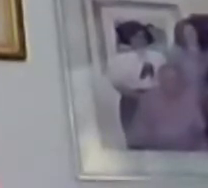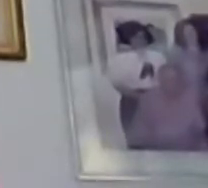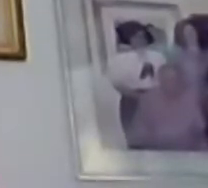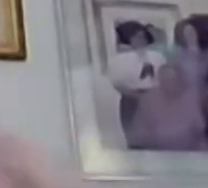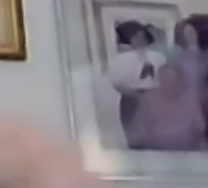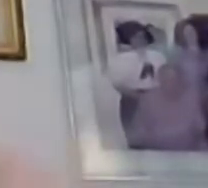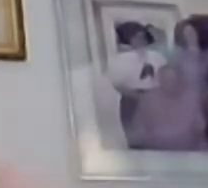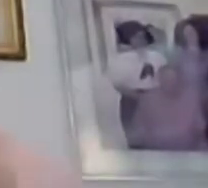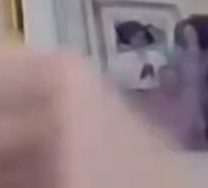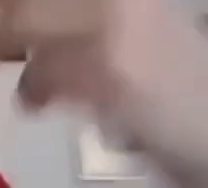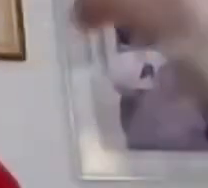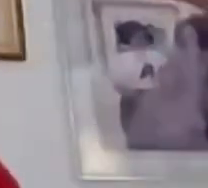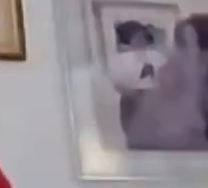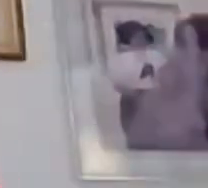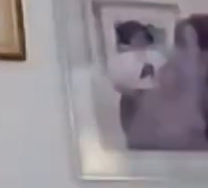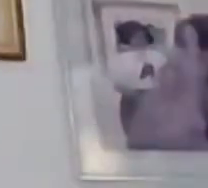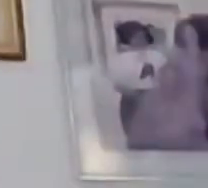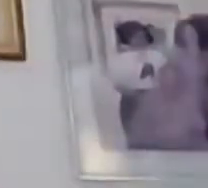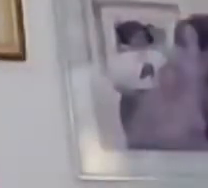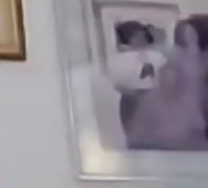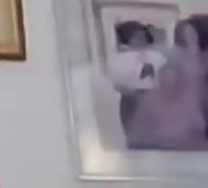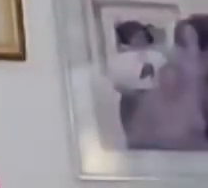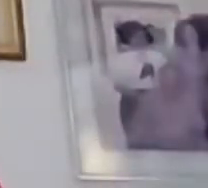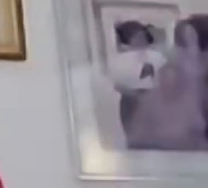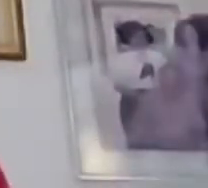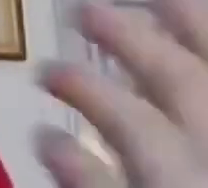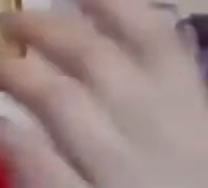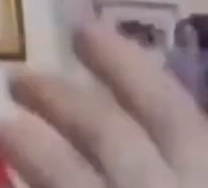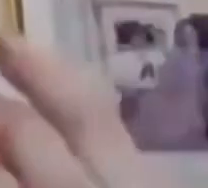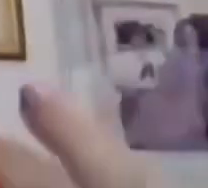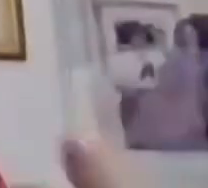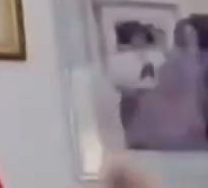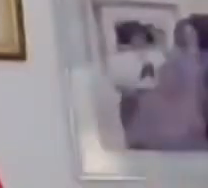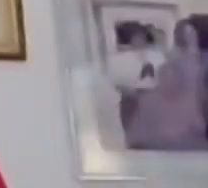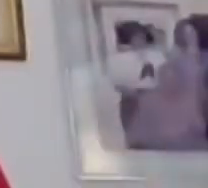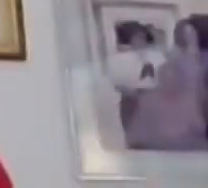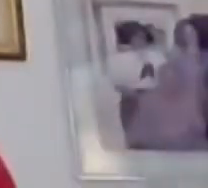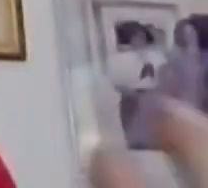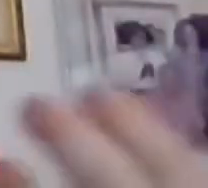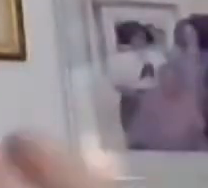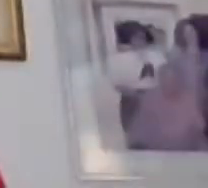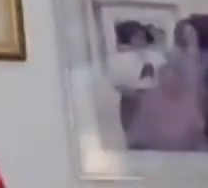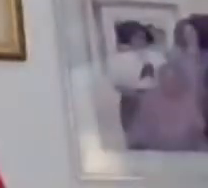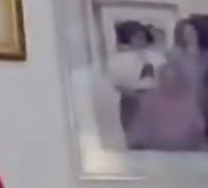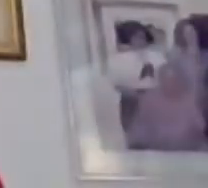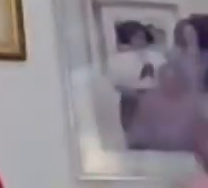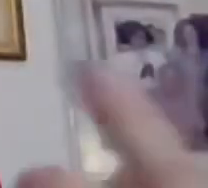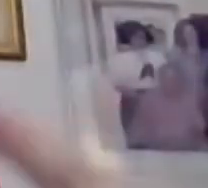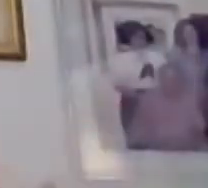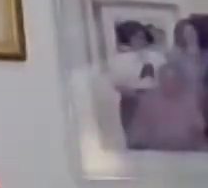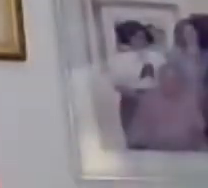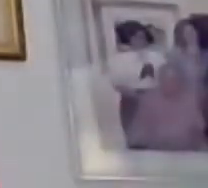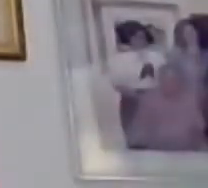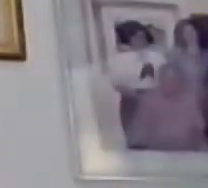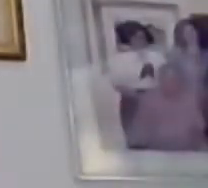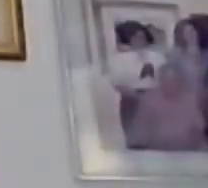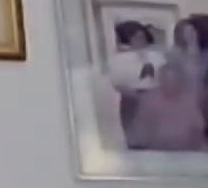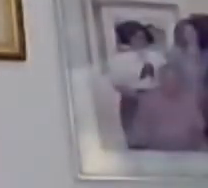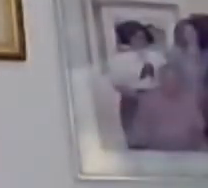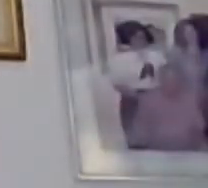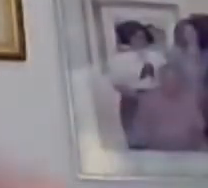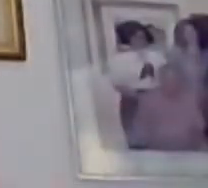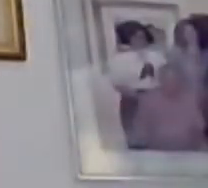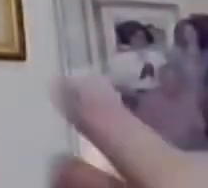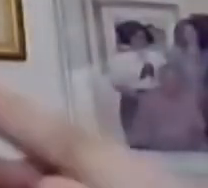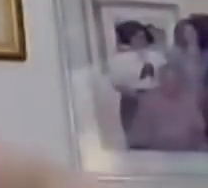só familiares morrendo, pessoas próximas morrendo, mas sofrendo a pressão de que os